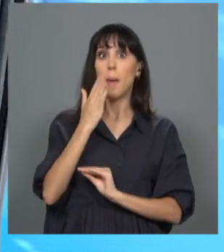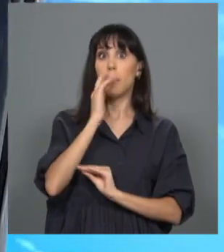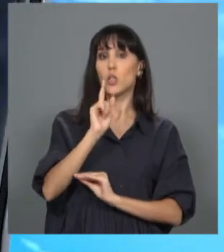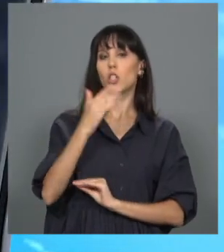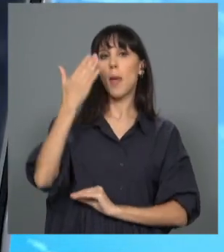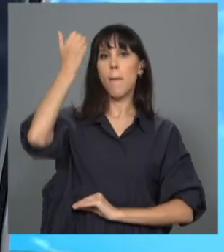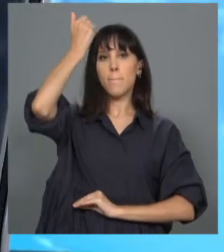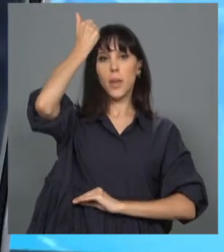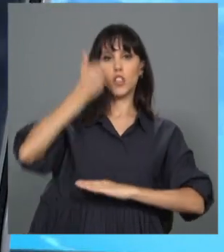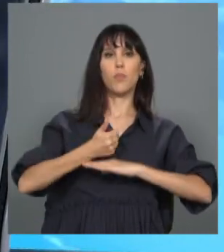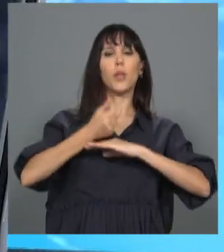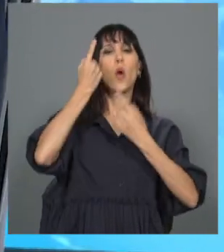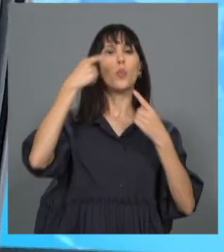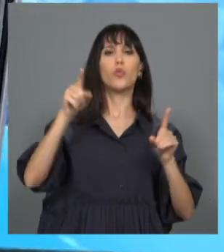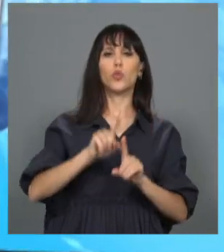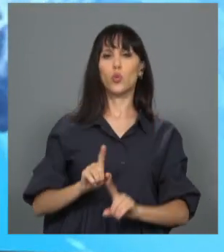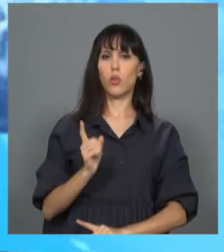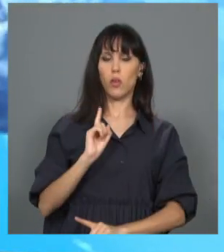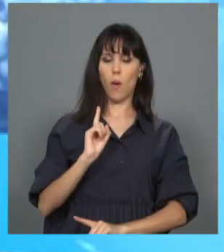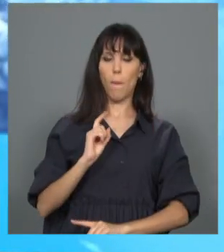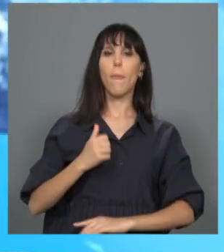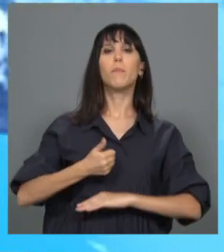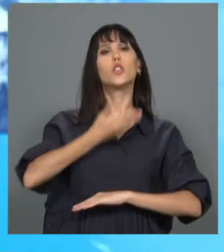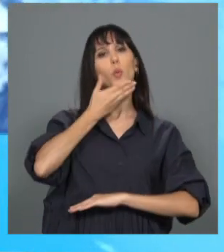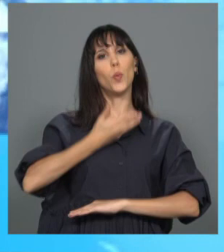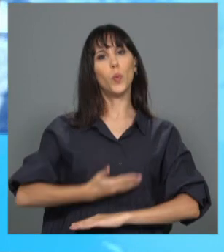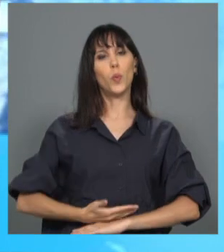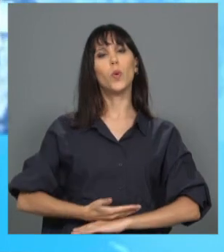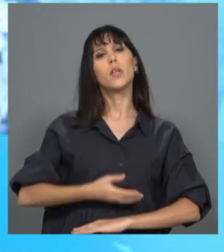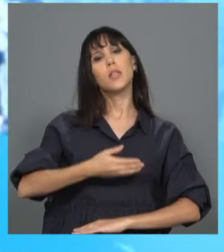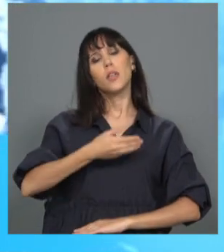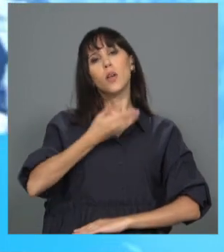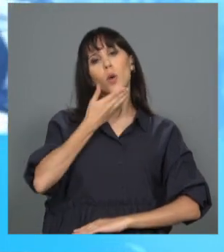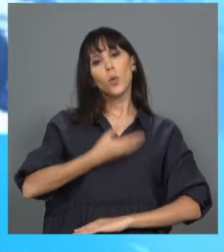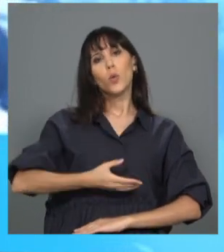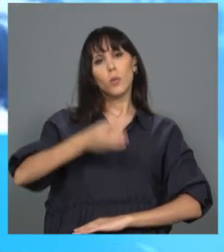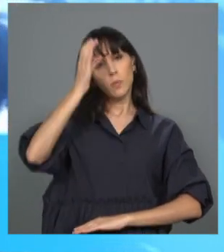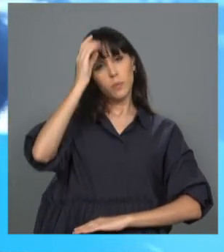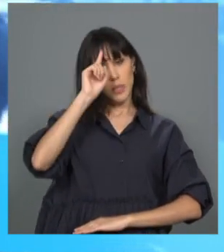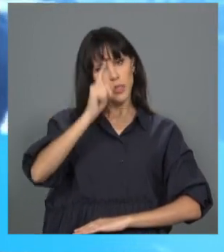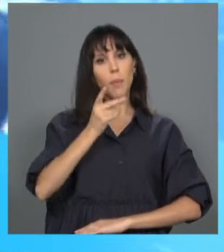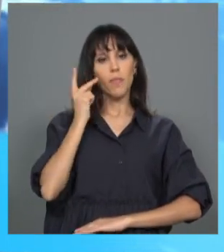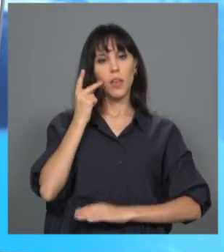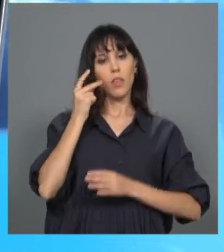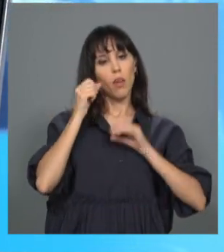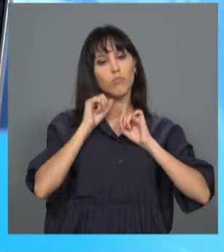propriamente como um professor, mas como um mestre de sabedoria da vida e para a vida. E aí há algum